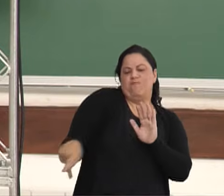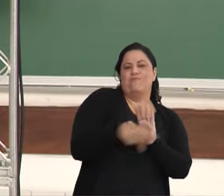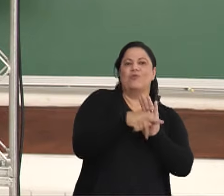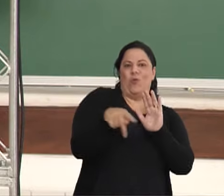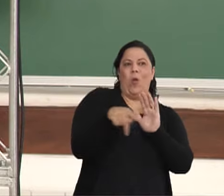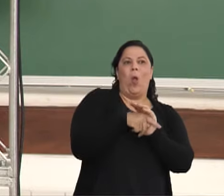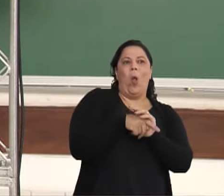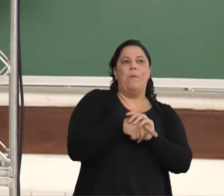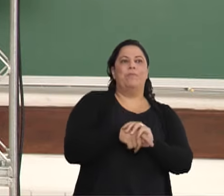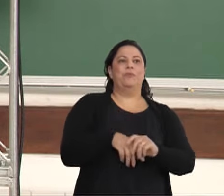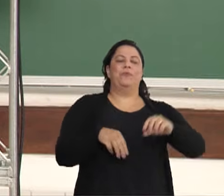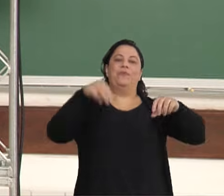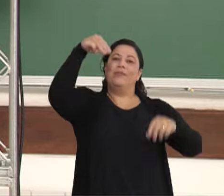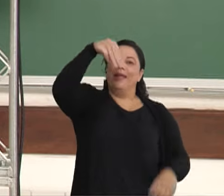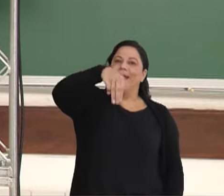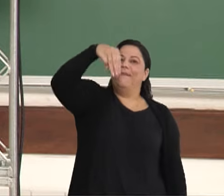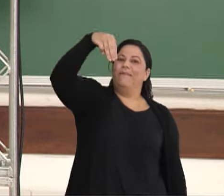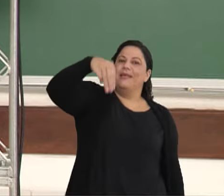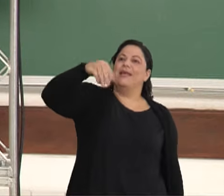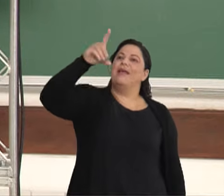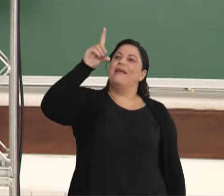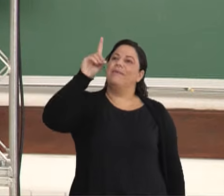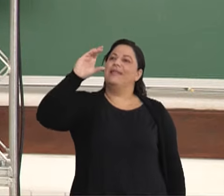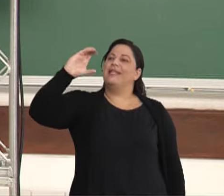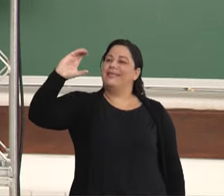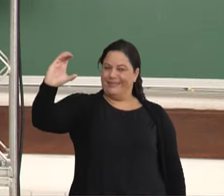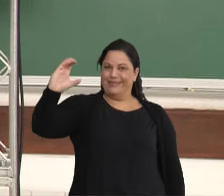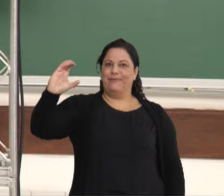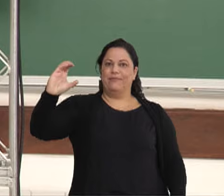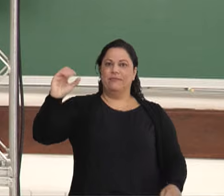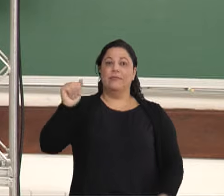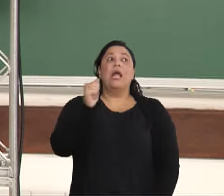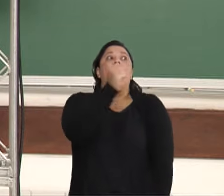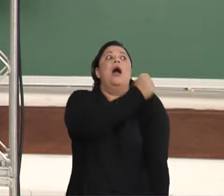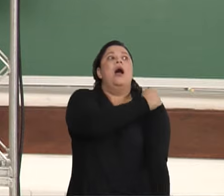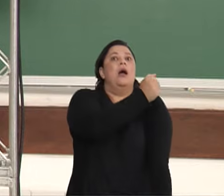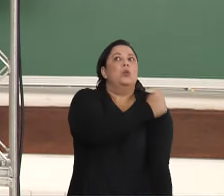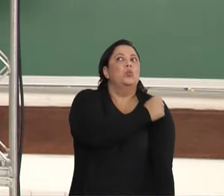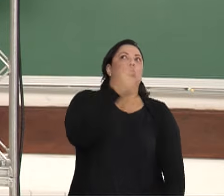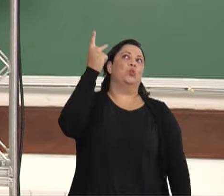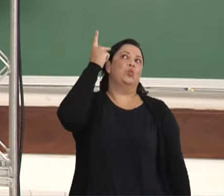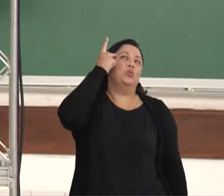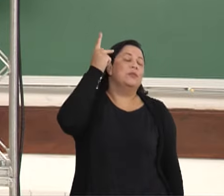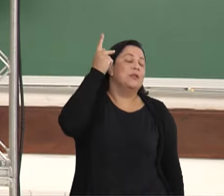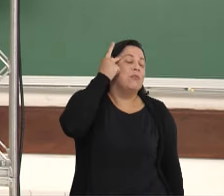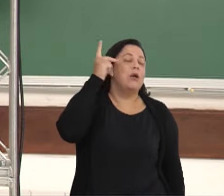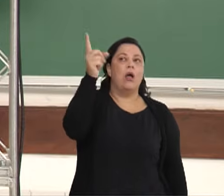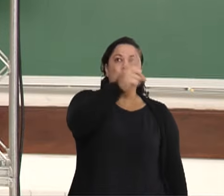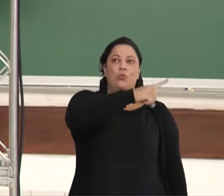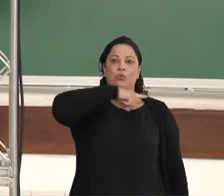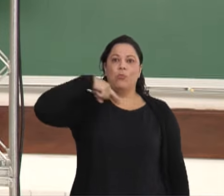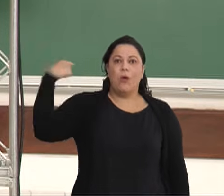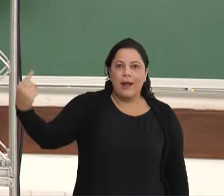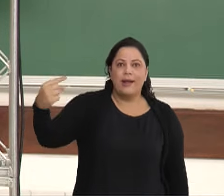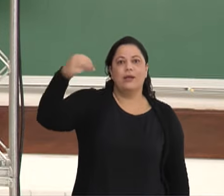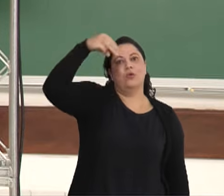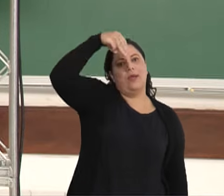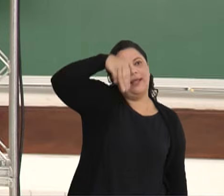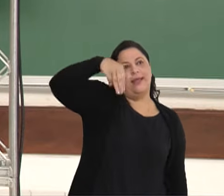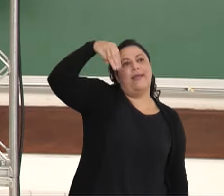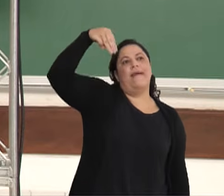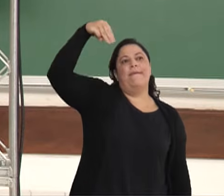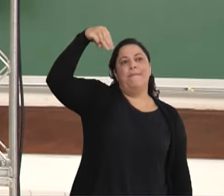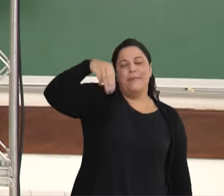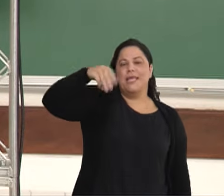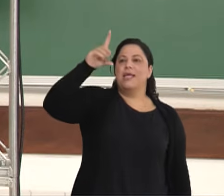nome deles? Não, mas você precisa lembrar. Estudantes de São Paulo morreram num protesto contra o governo, e isso foi a